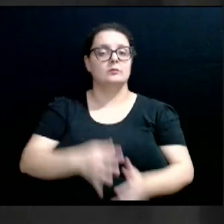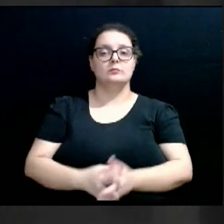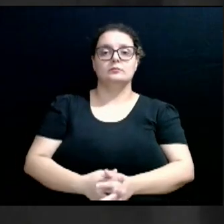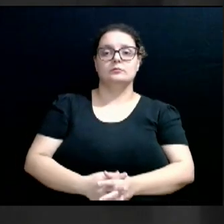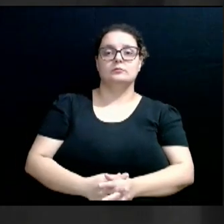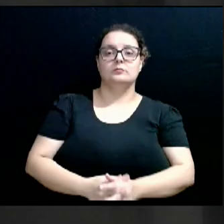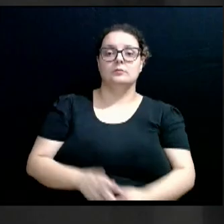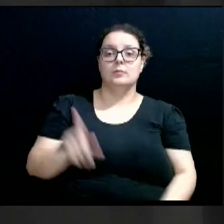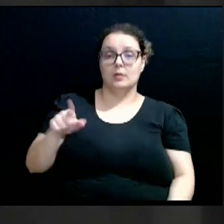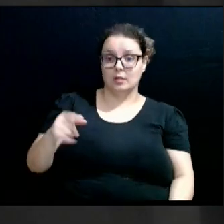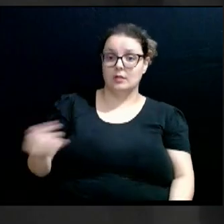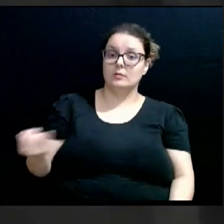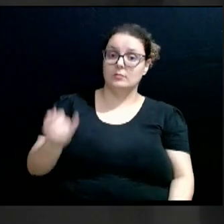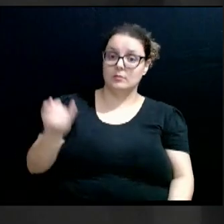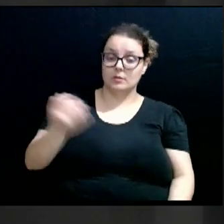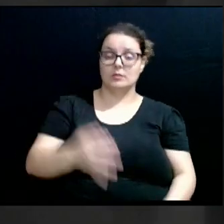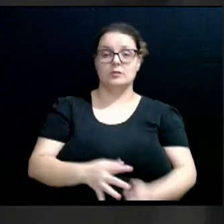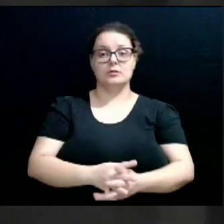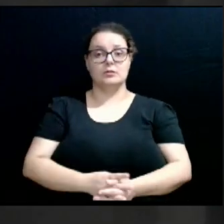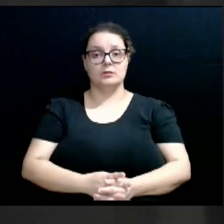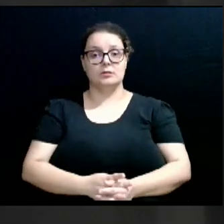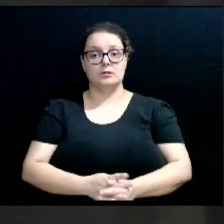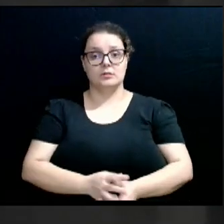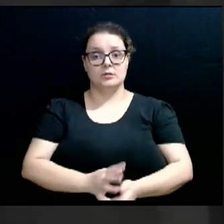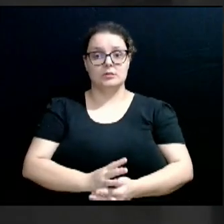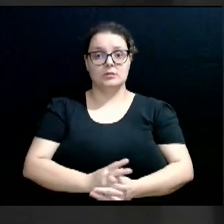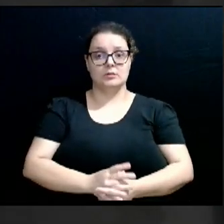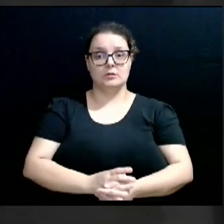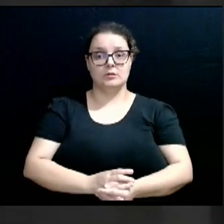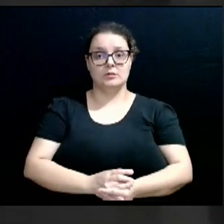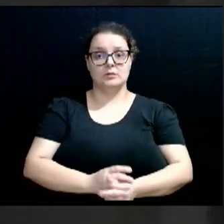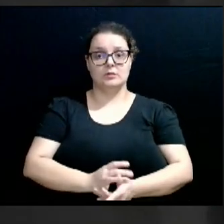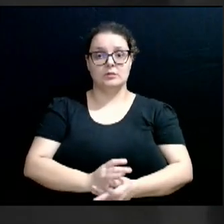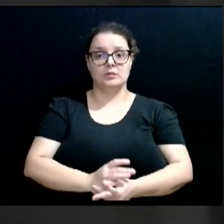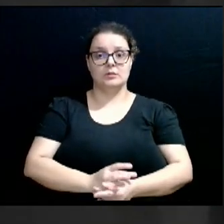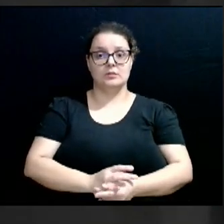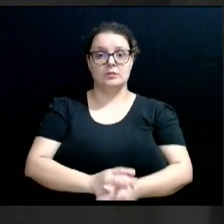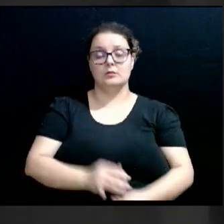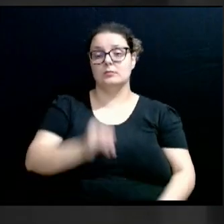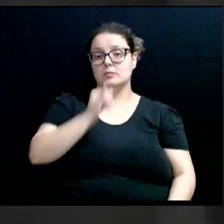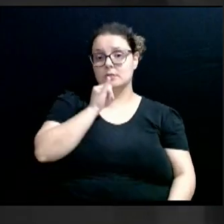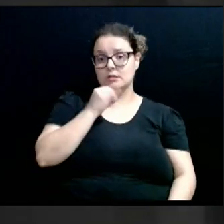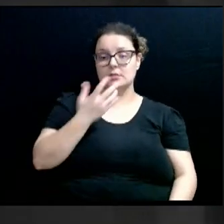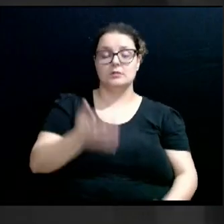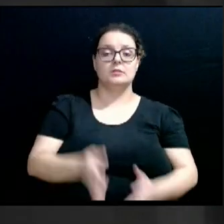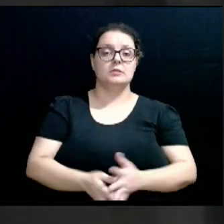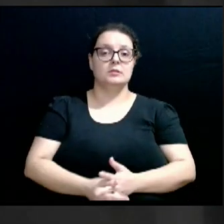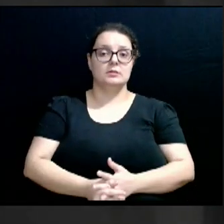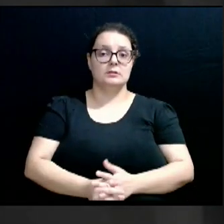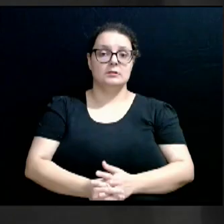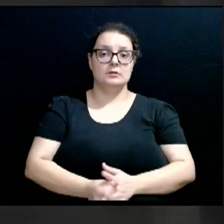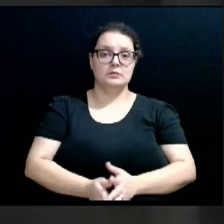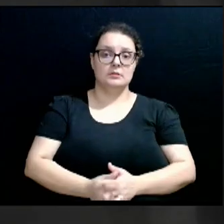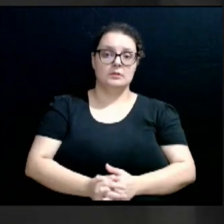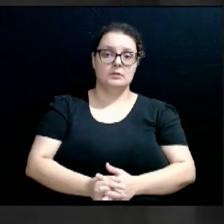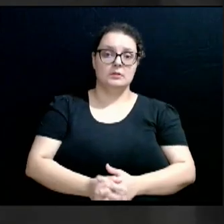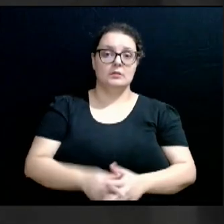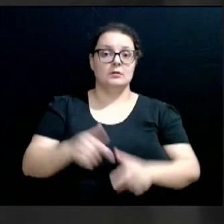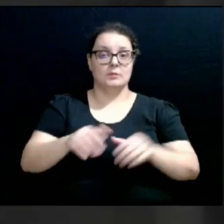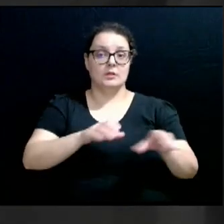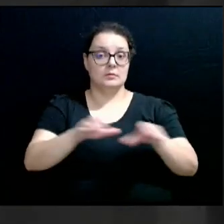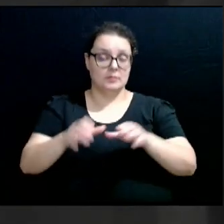importantíssimo, porque, por exemplo, está trabalhando, sendo coordenadora, a Biblioteca Pública